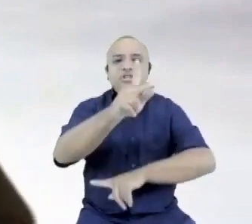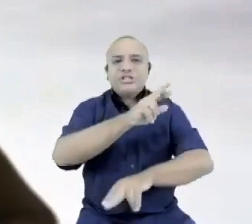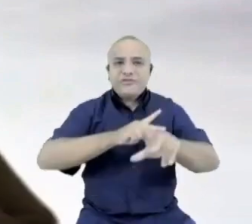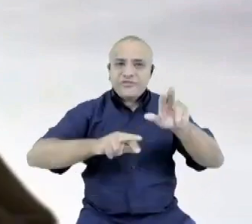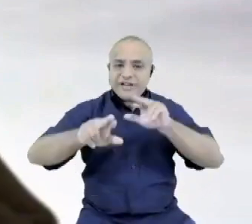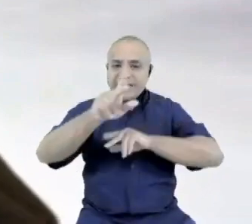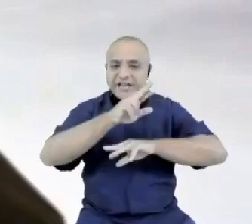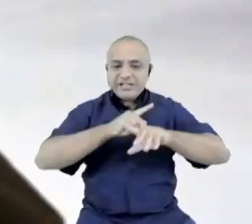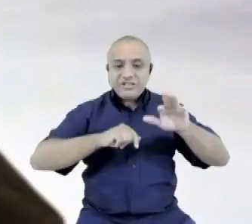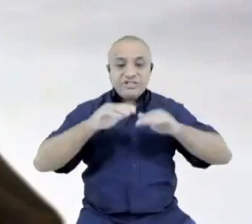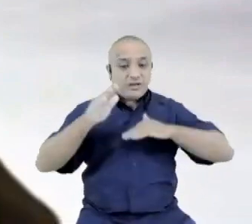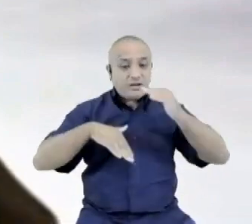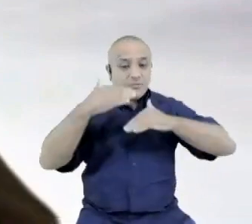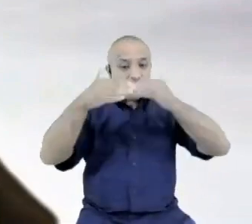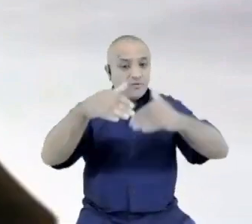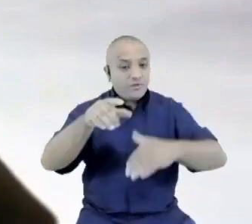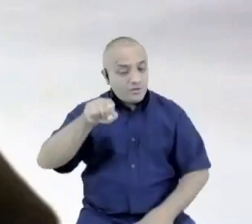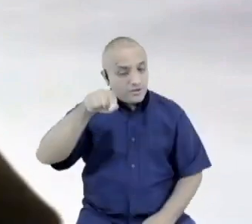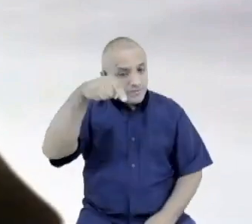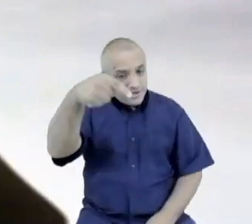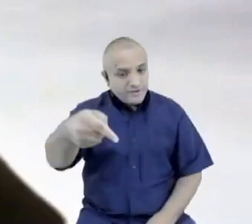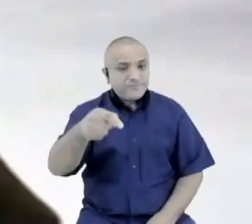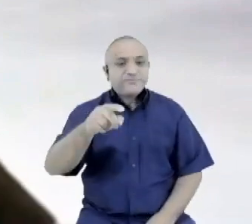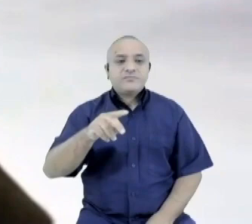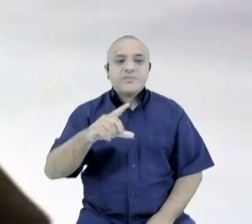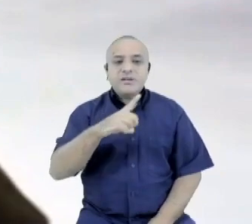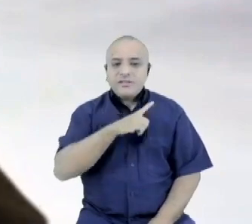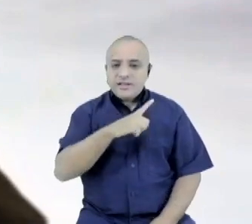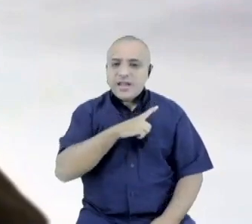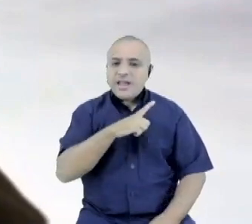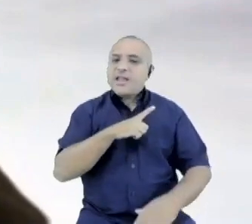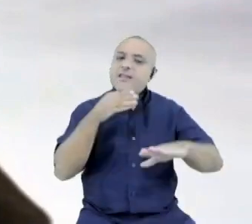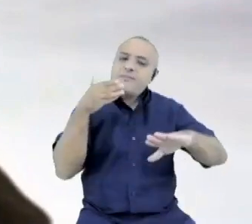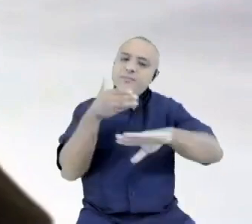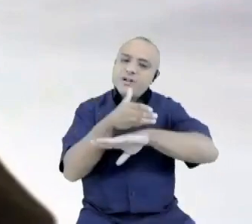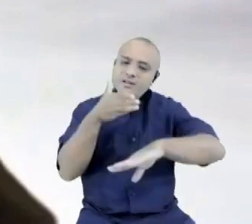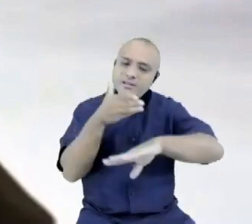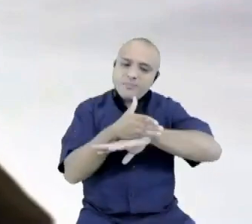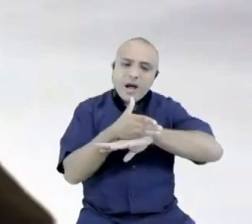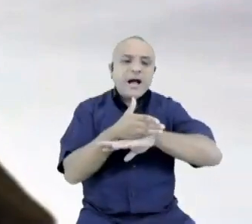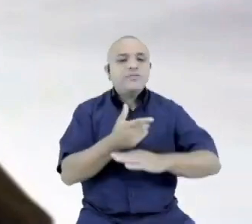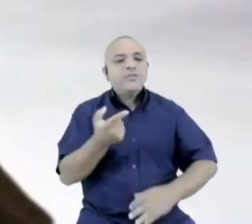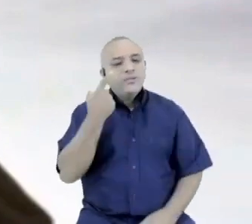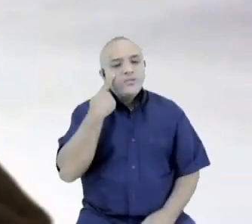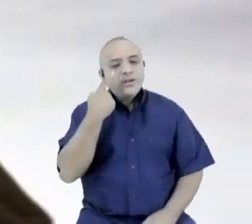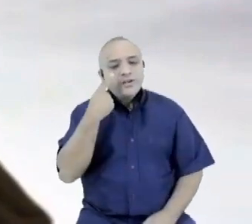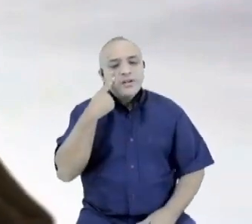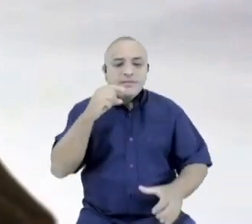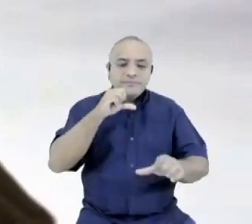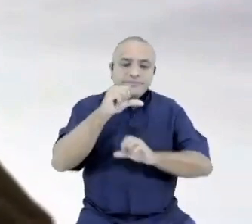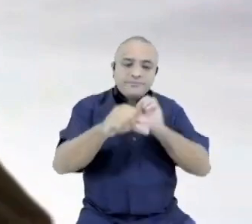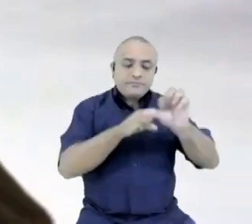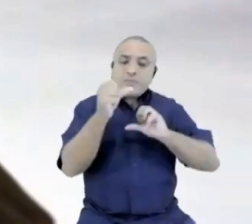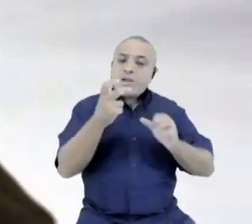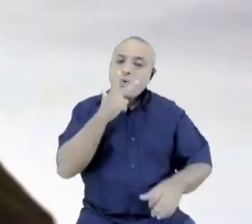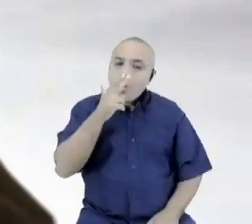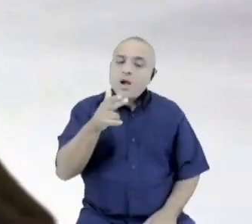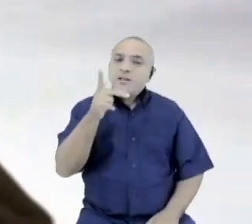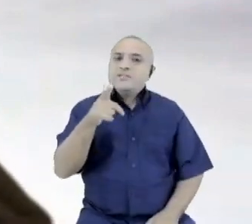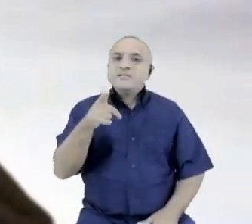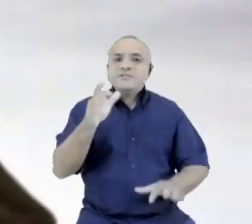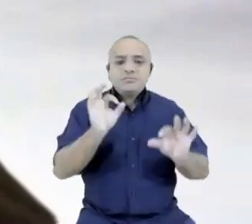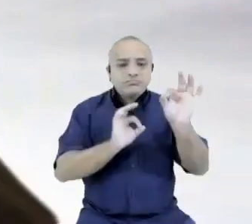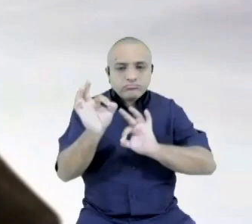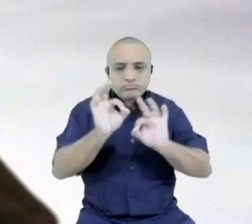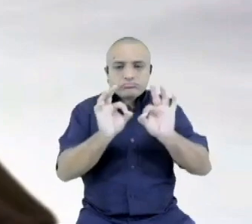que provavelmente em breve, né, a gente tem participado e visto essa mudança. Então, eu acho que essa